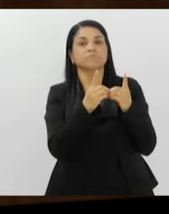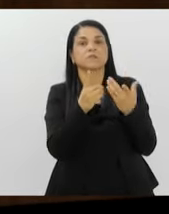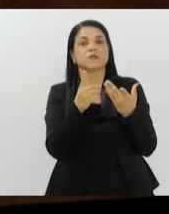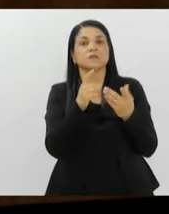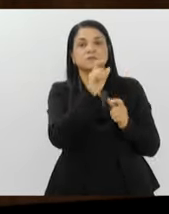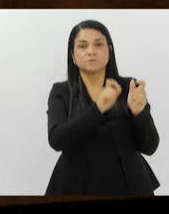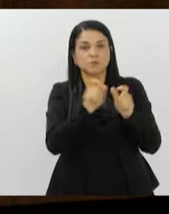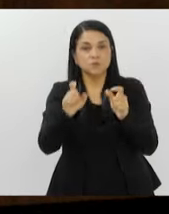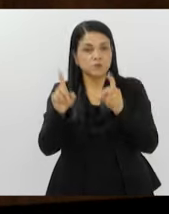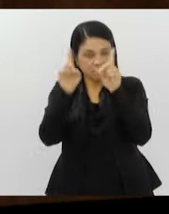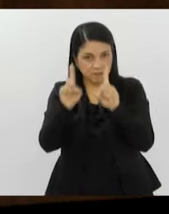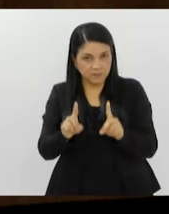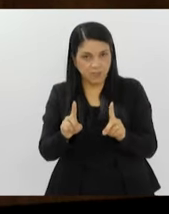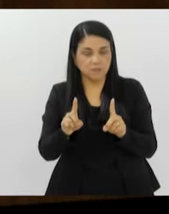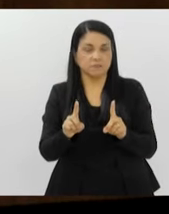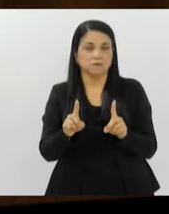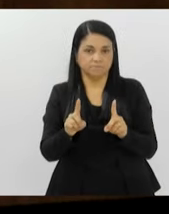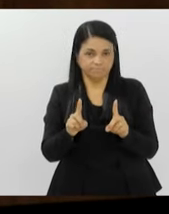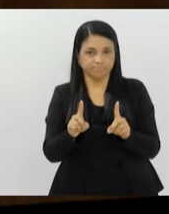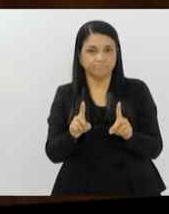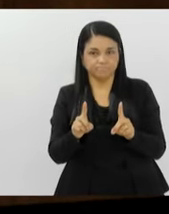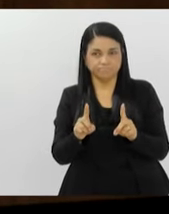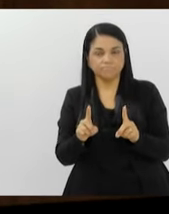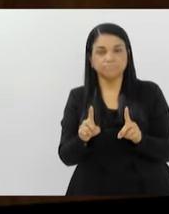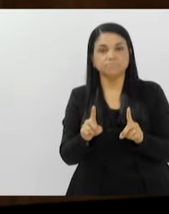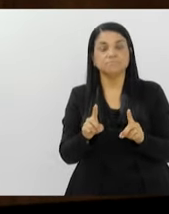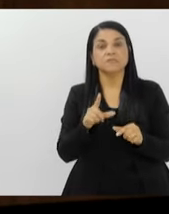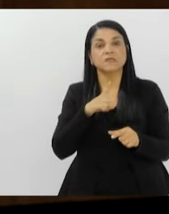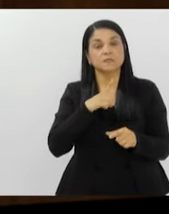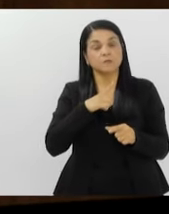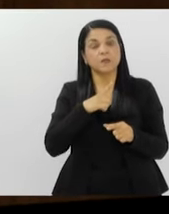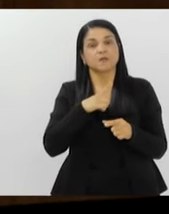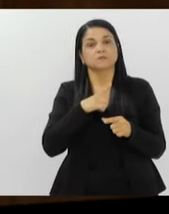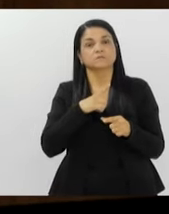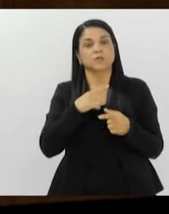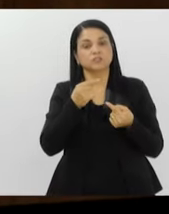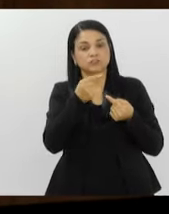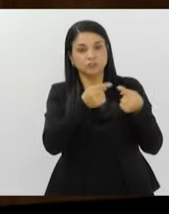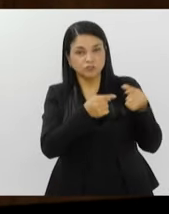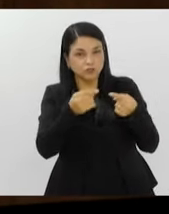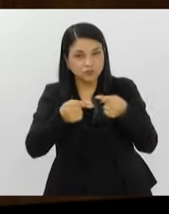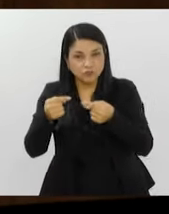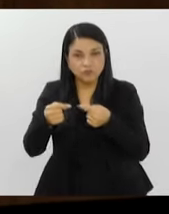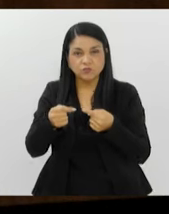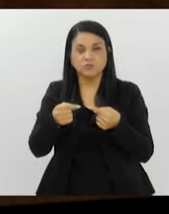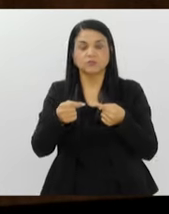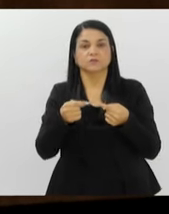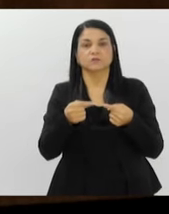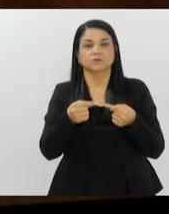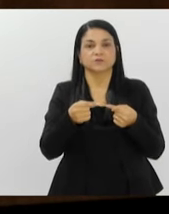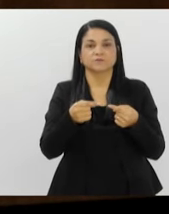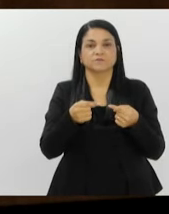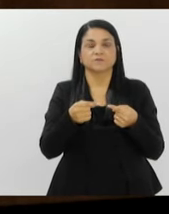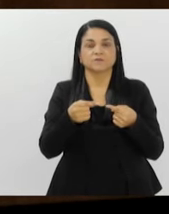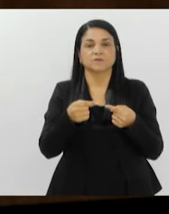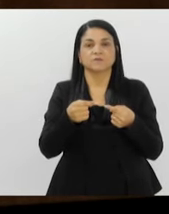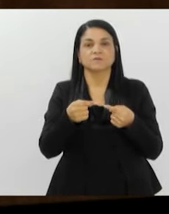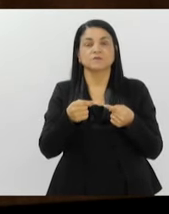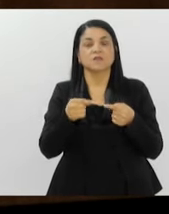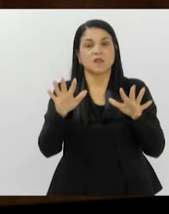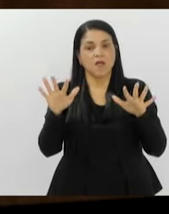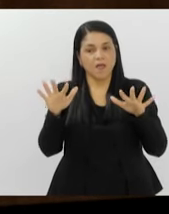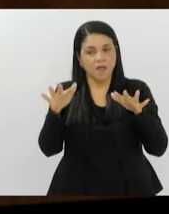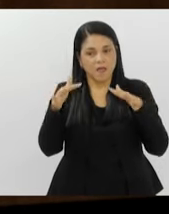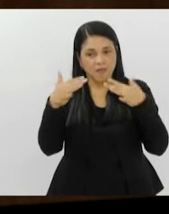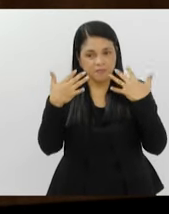deficiência e para eh ampliar ainda mais essa discussão quero dizer e chamar a a atenção